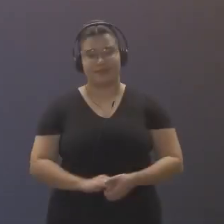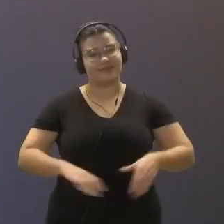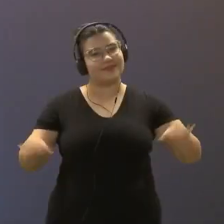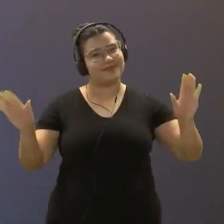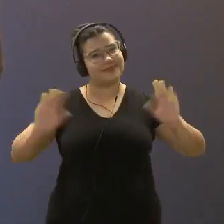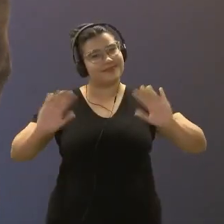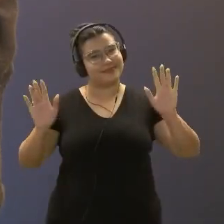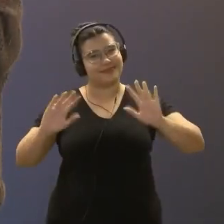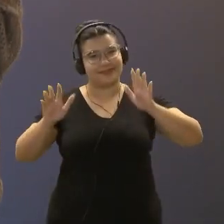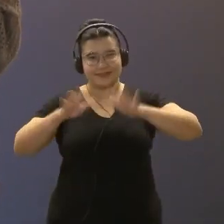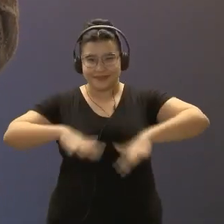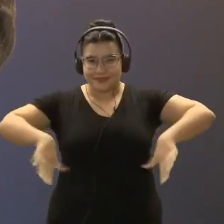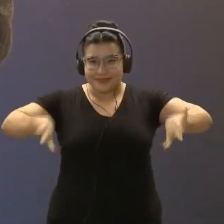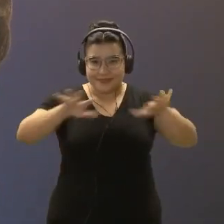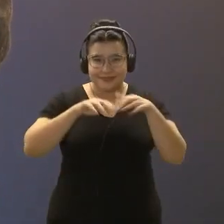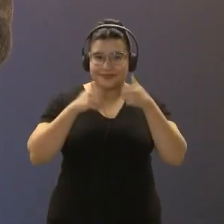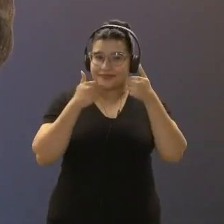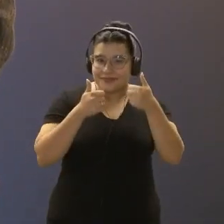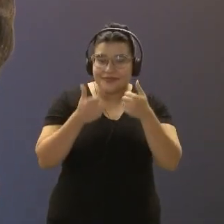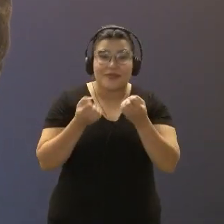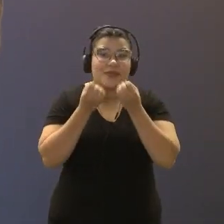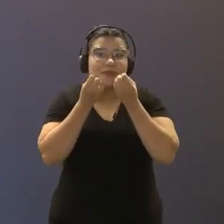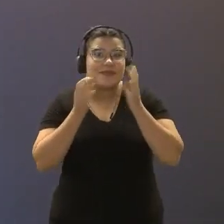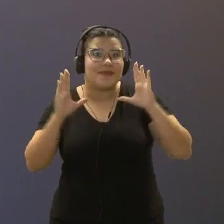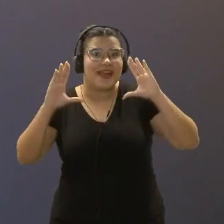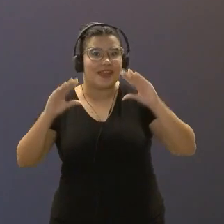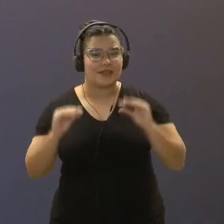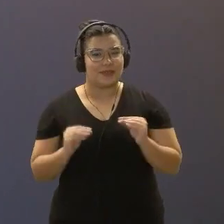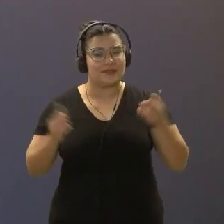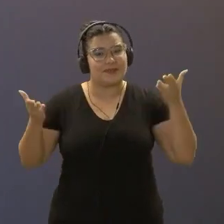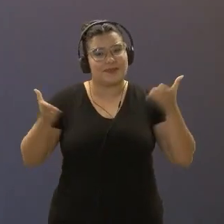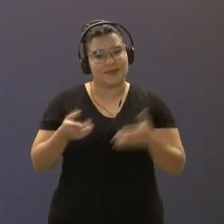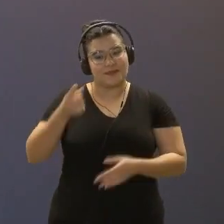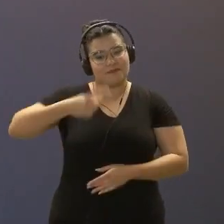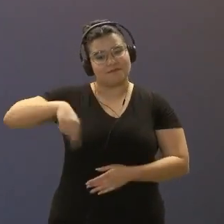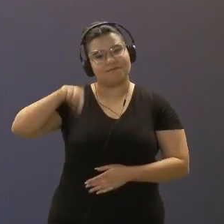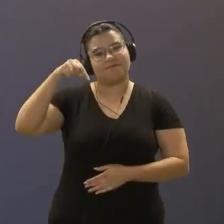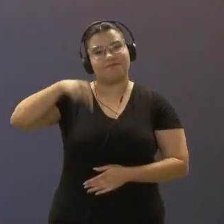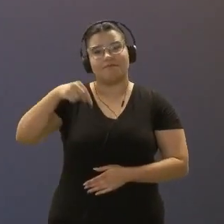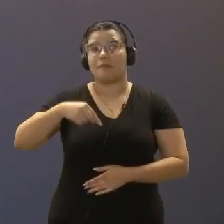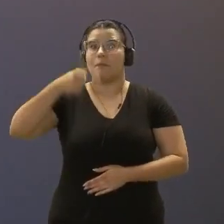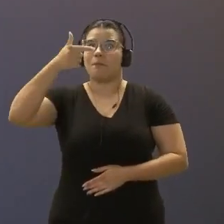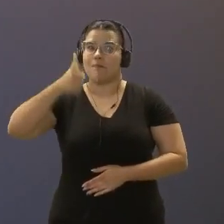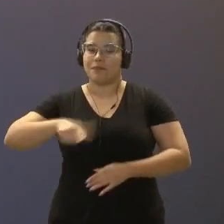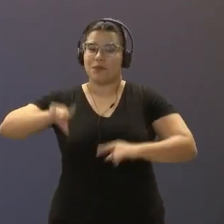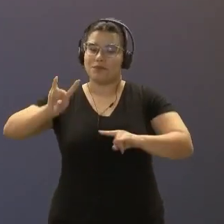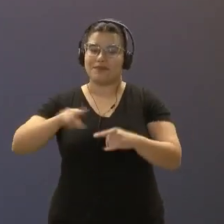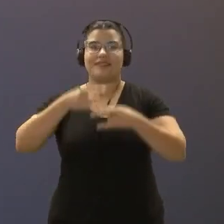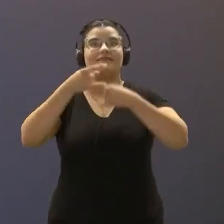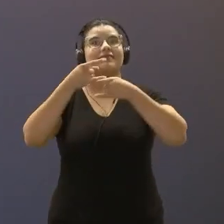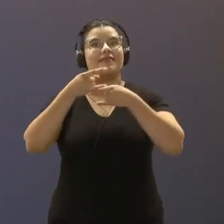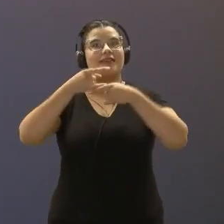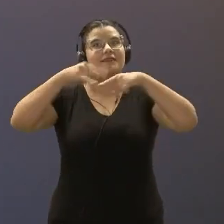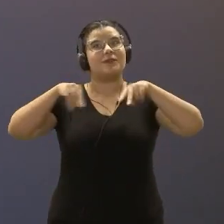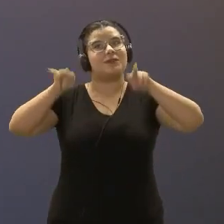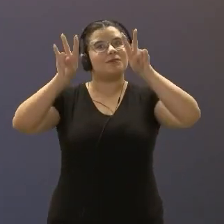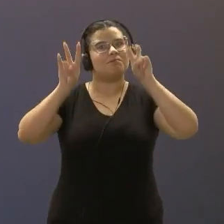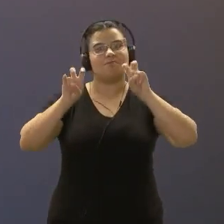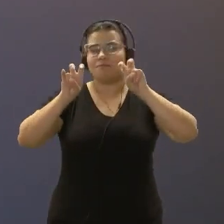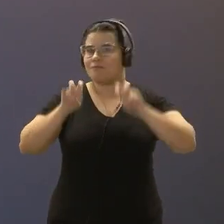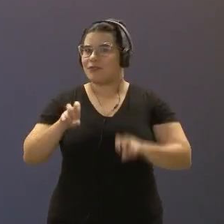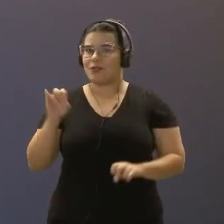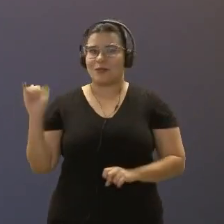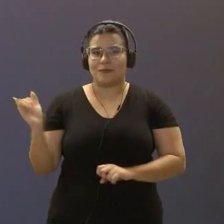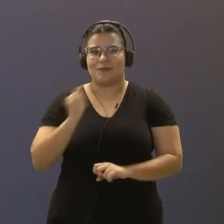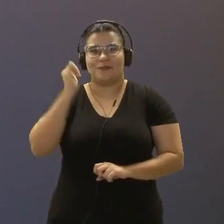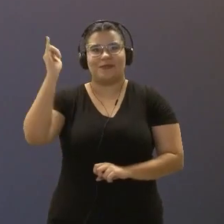Olá, pessoal do Avante, muito boa noite. Nós estamos aqui hoje para mais uma live com um tema super quente,